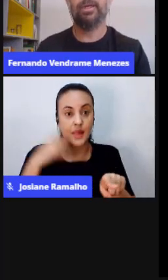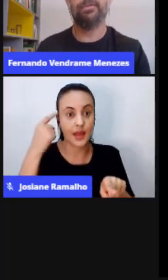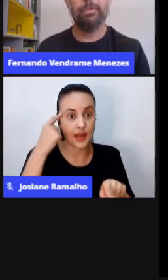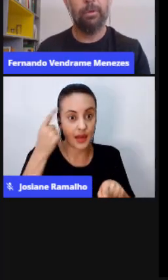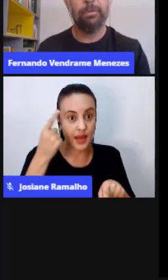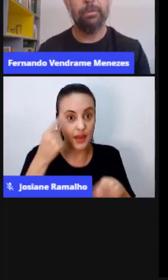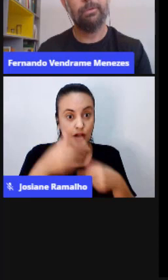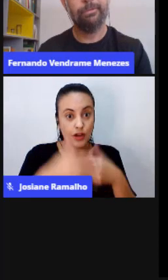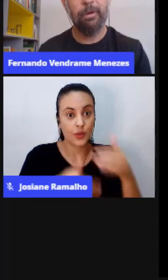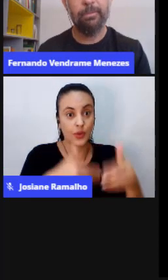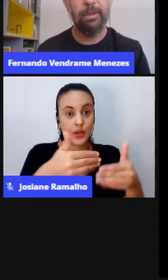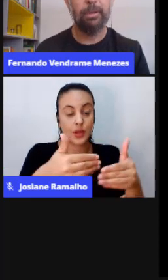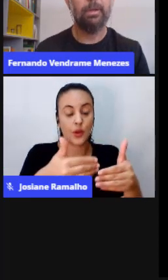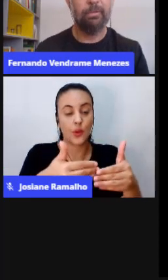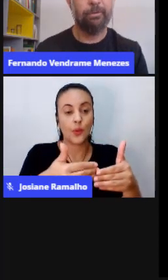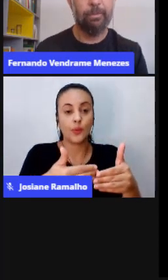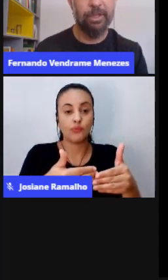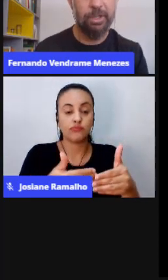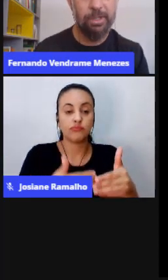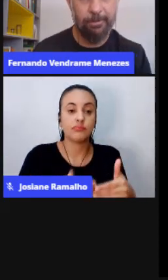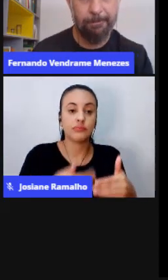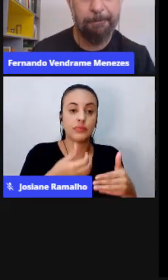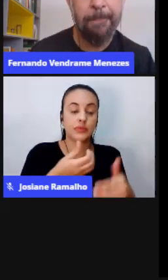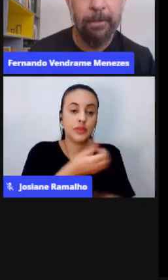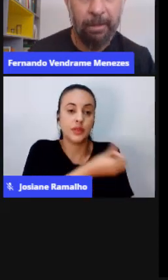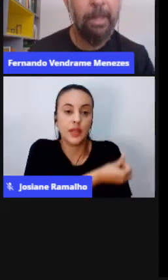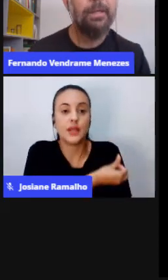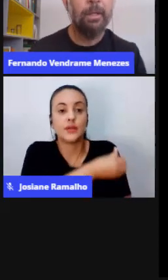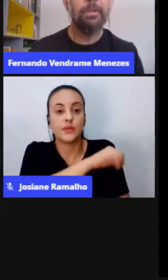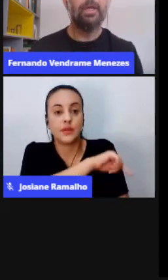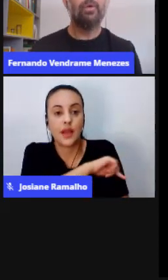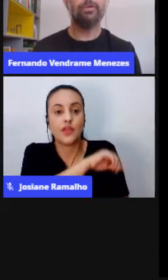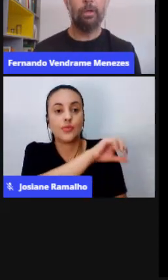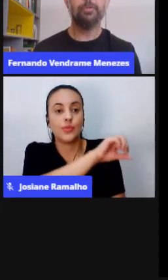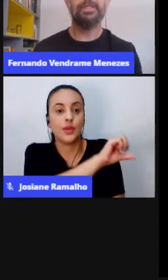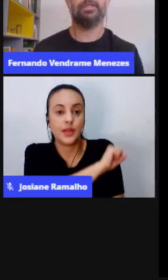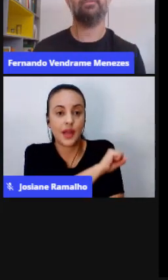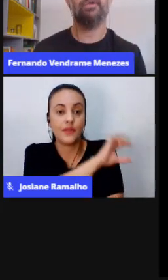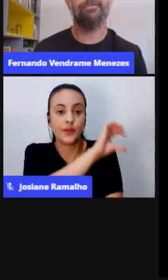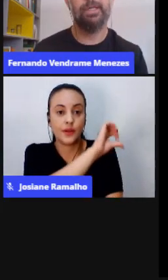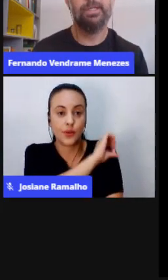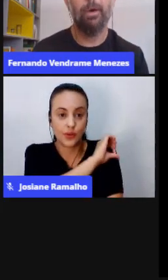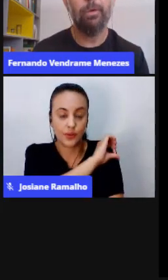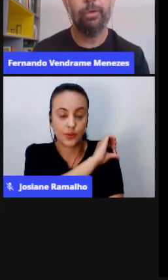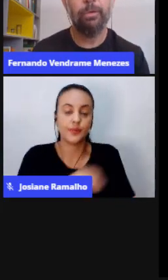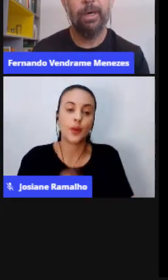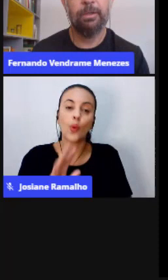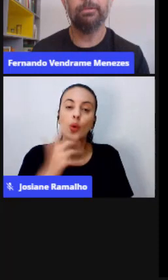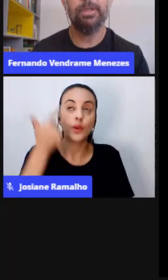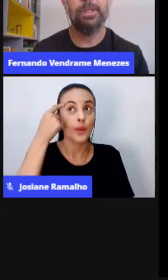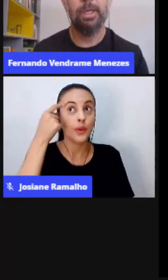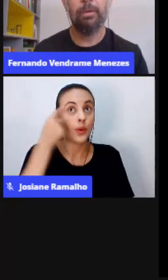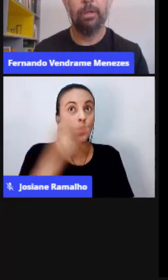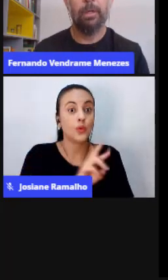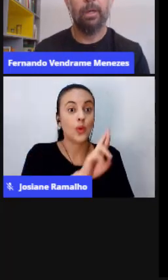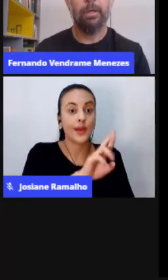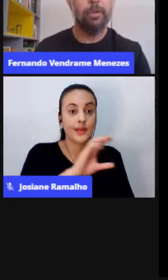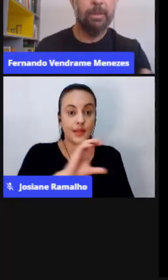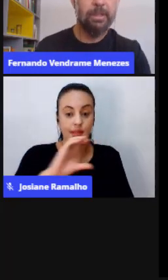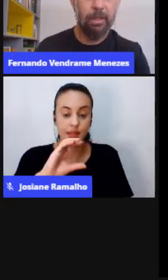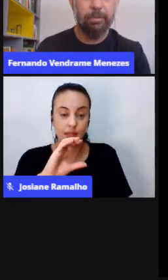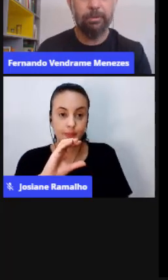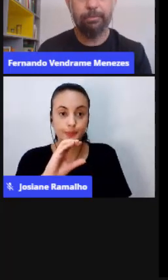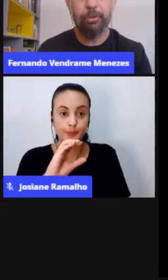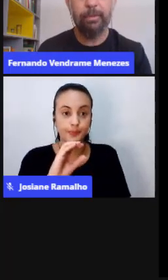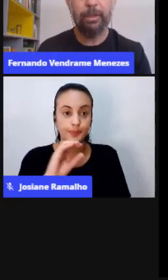7º, do 8º e do 9º, conforme eu já disse. Tá bem? Então, quando nós pensamos o referencial curricular circunstancial,